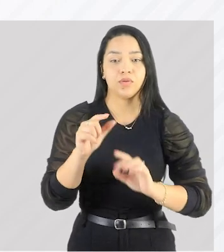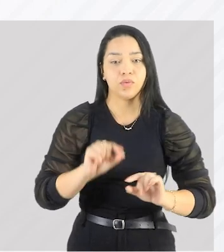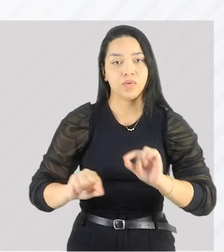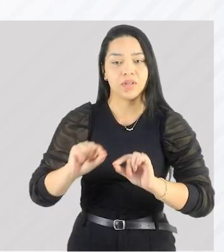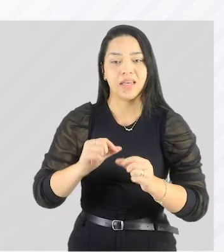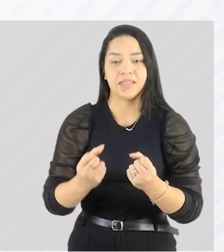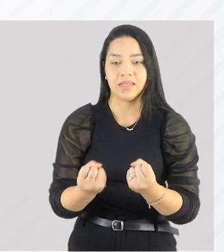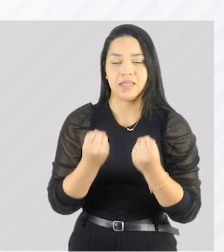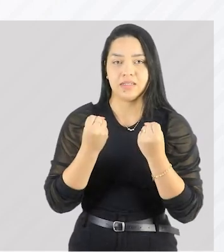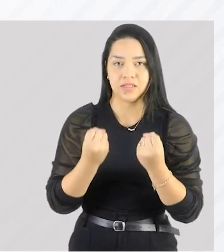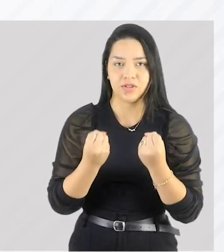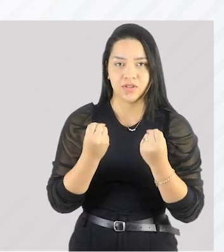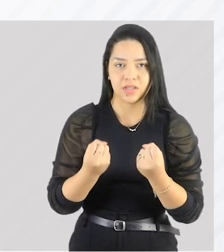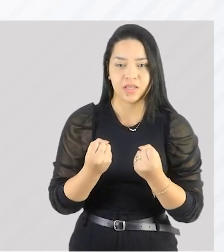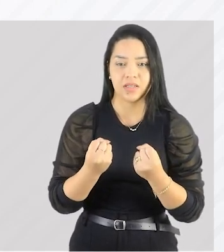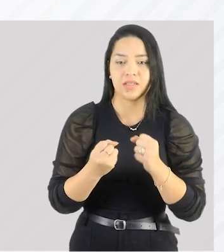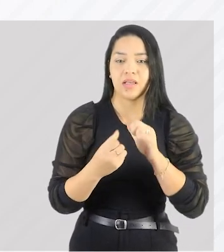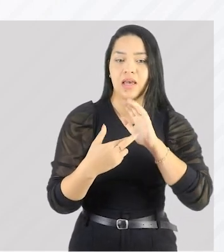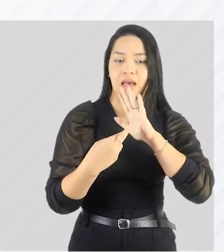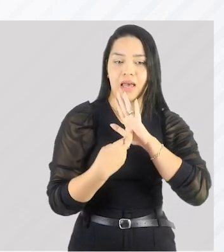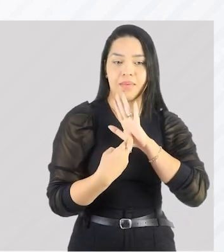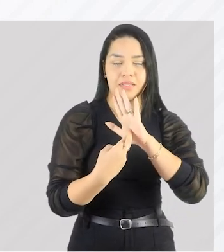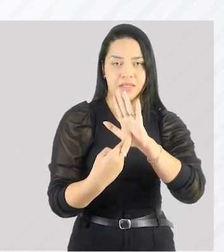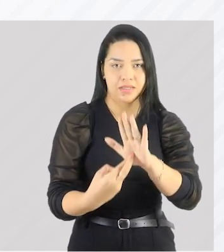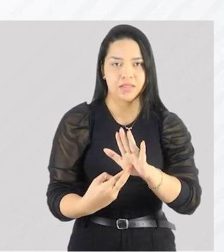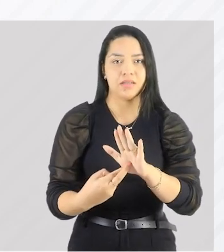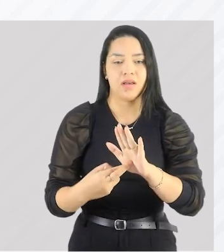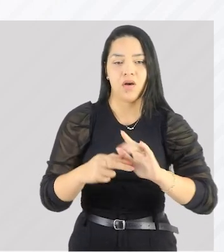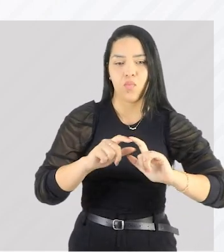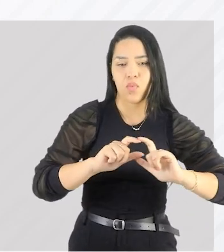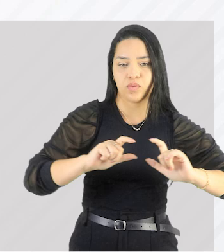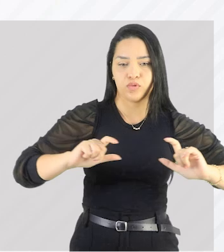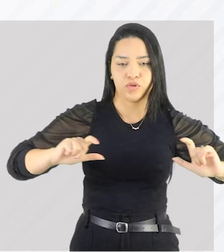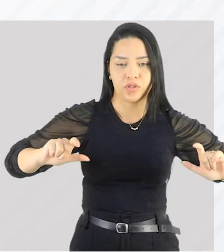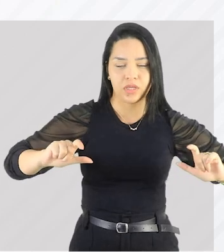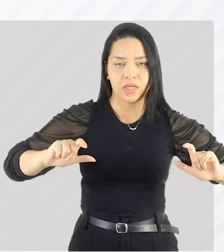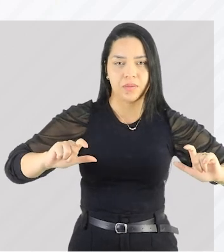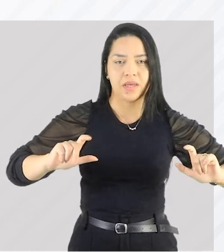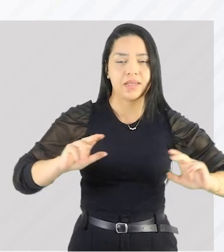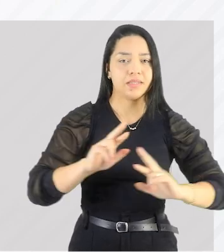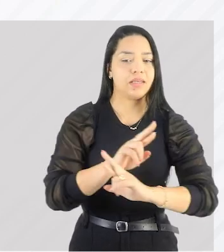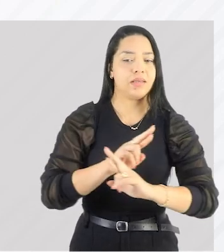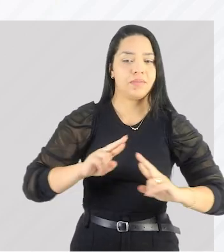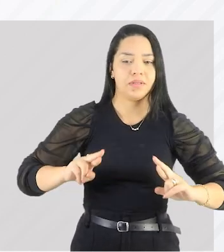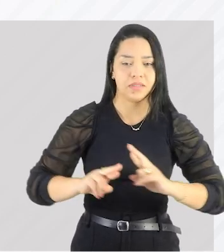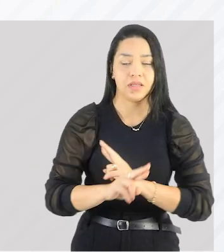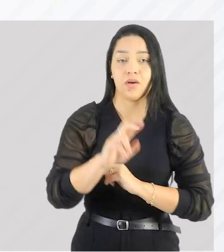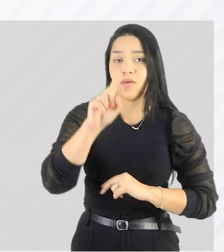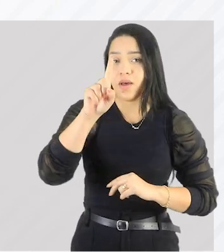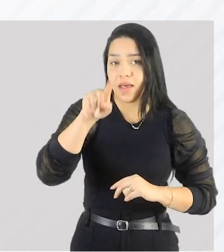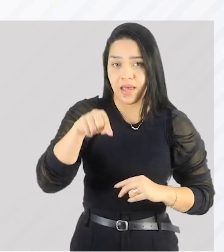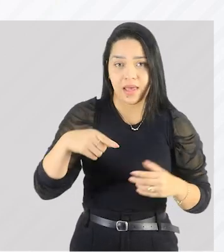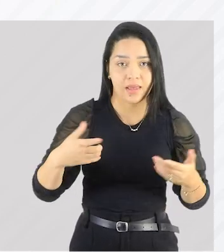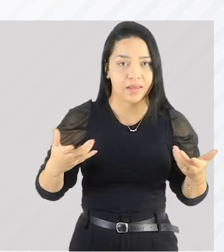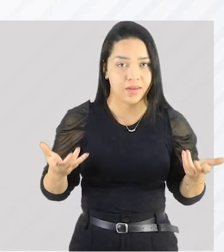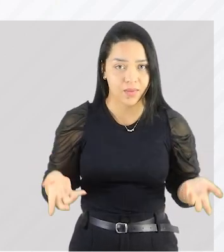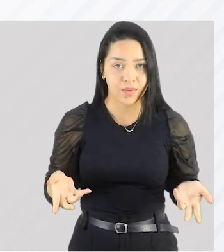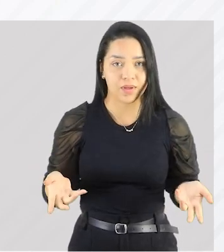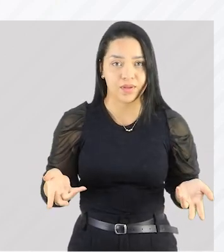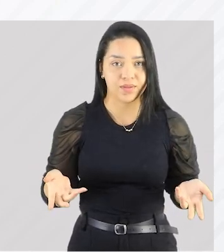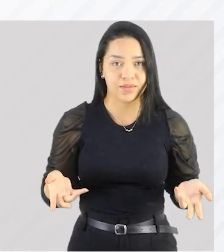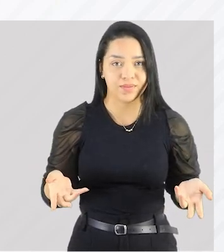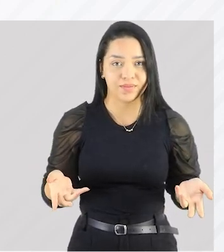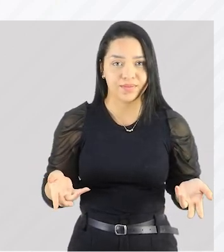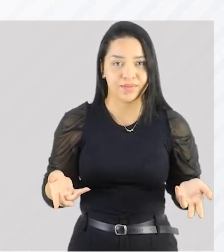Considerando-se S como a resistência, a representação algébrica que exprime essa